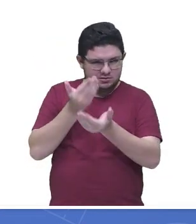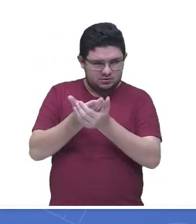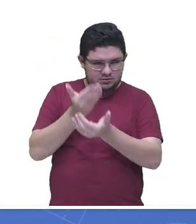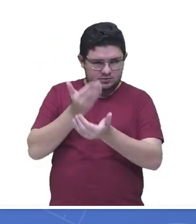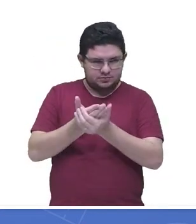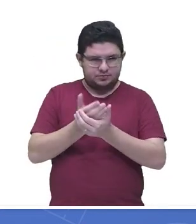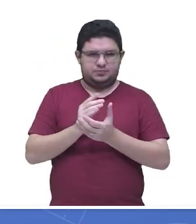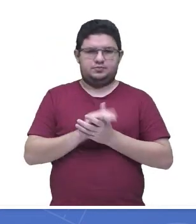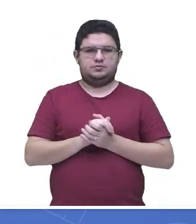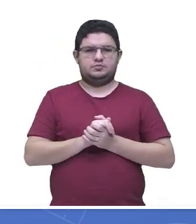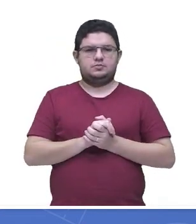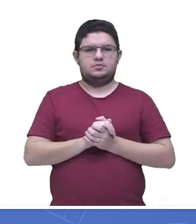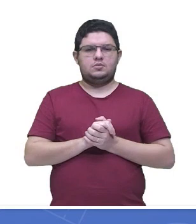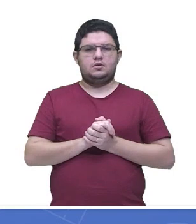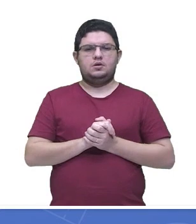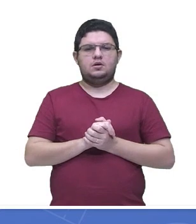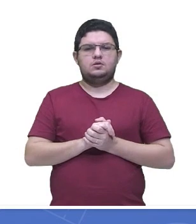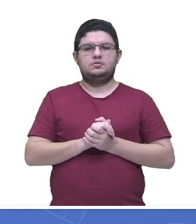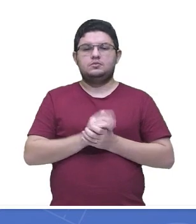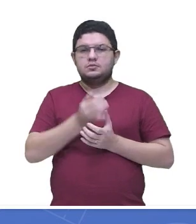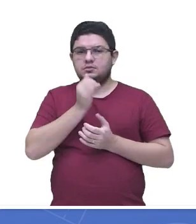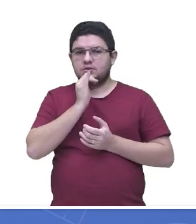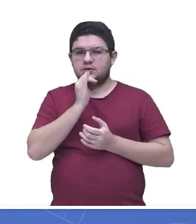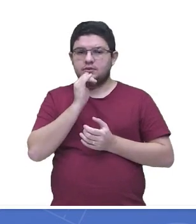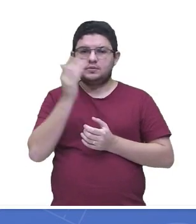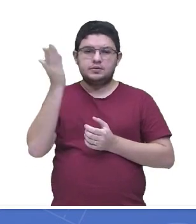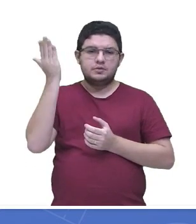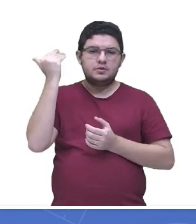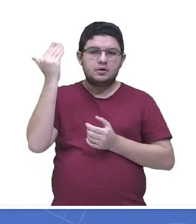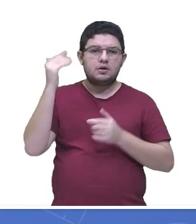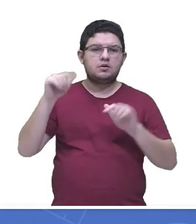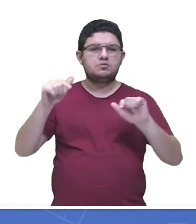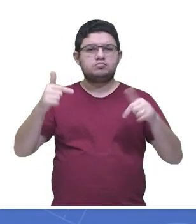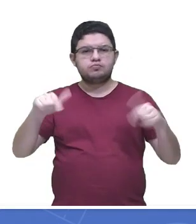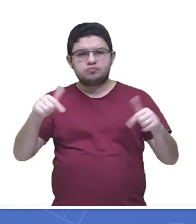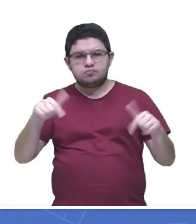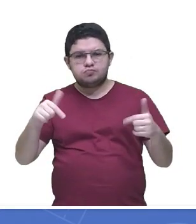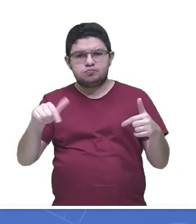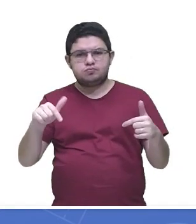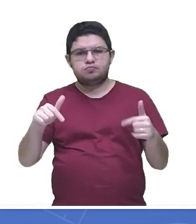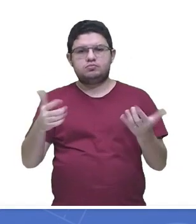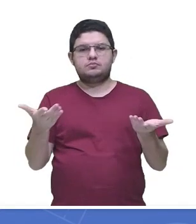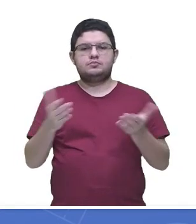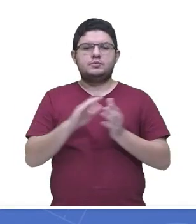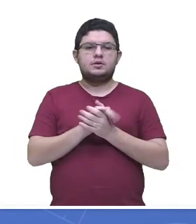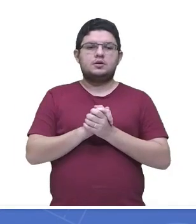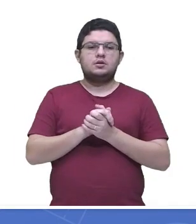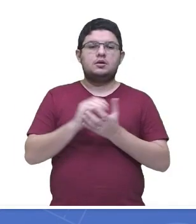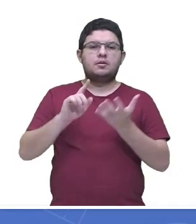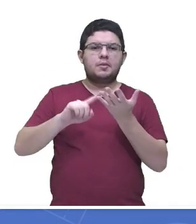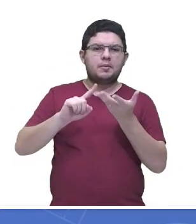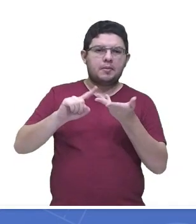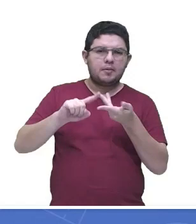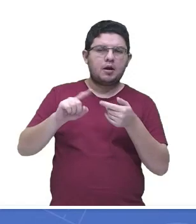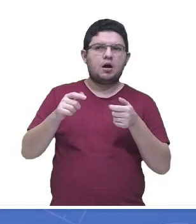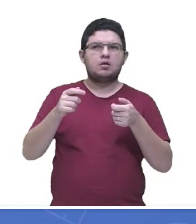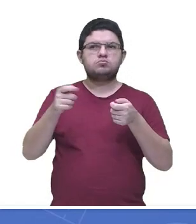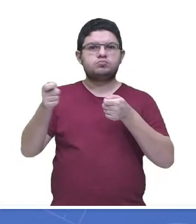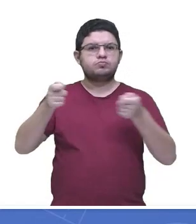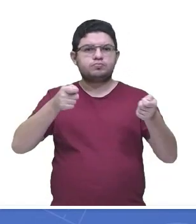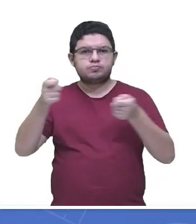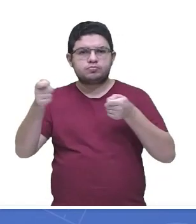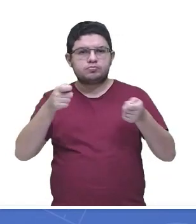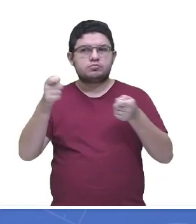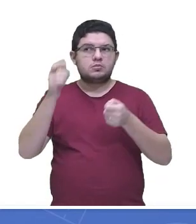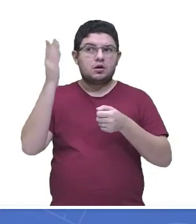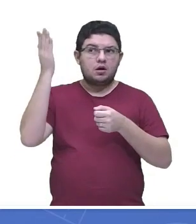ela estava estudando, estava trabalhando. Então, para falar sobre ações que estavam acontecendo